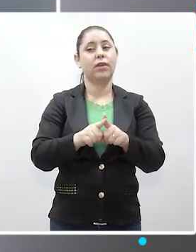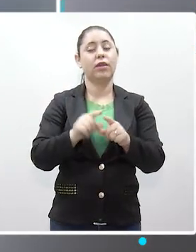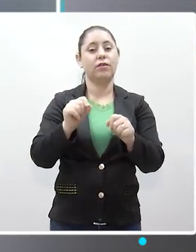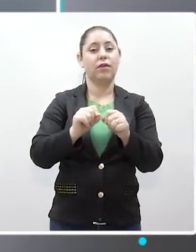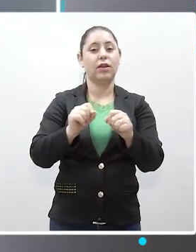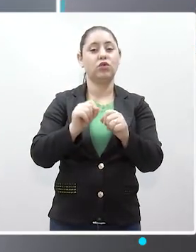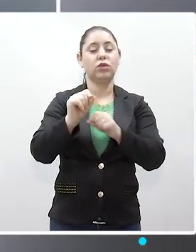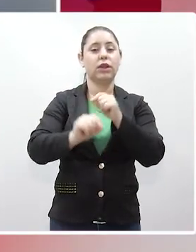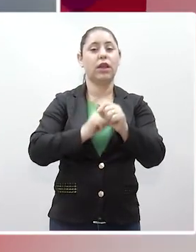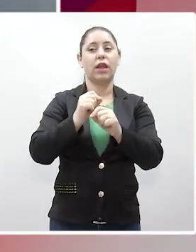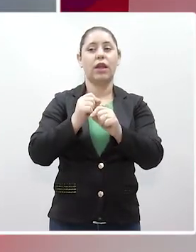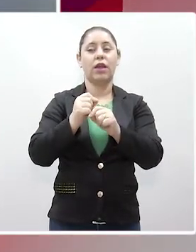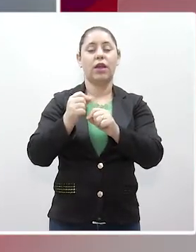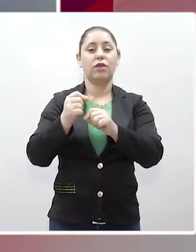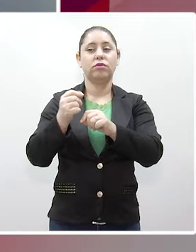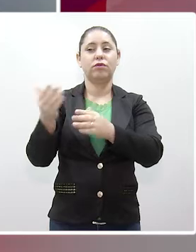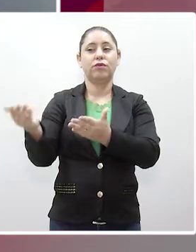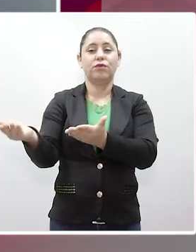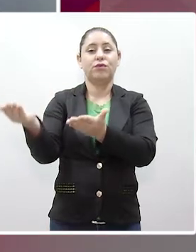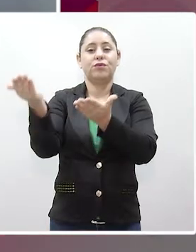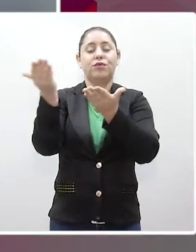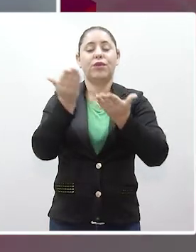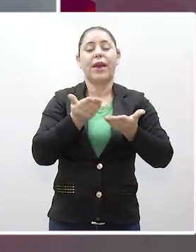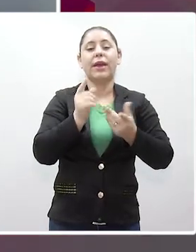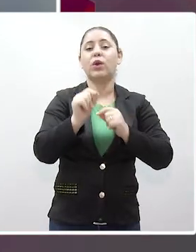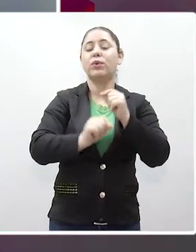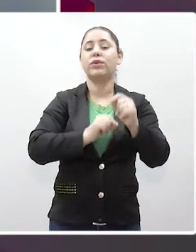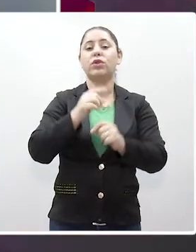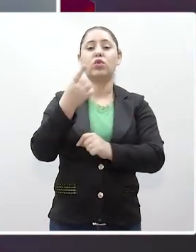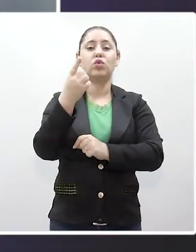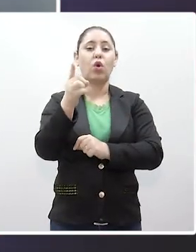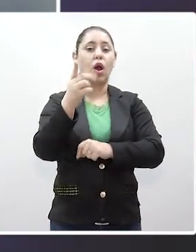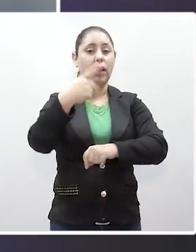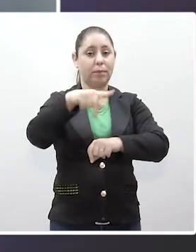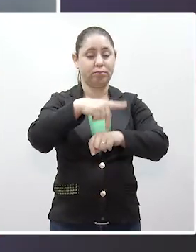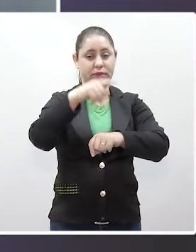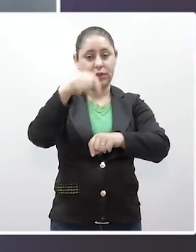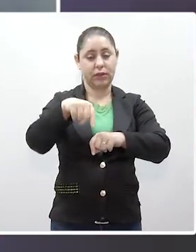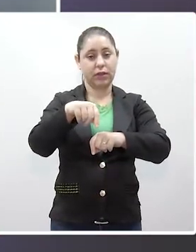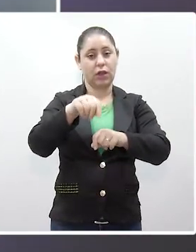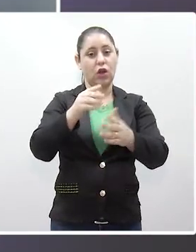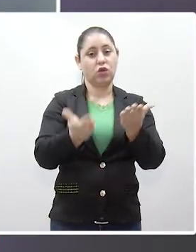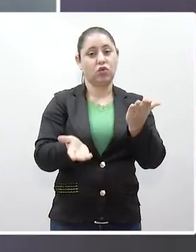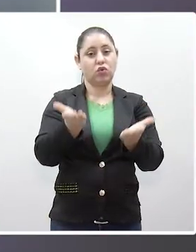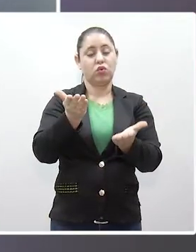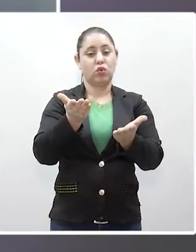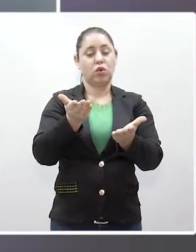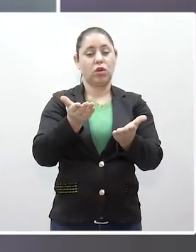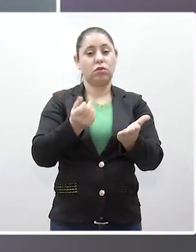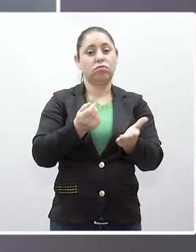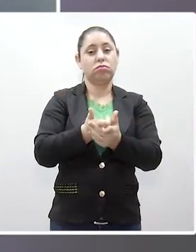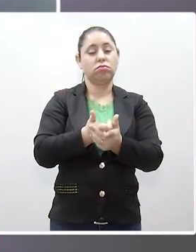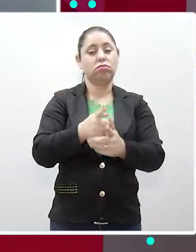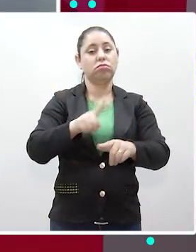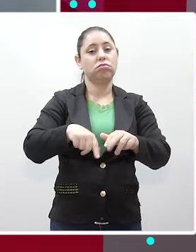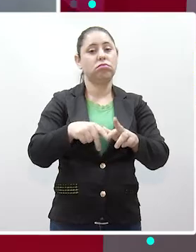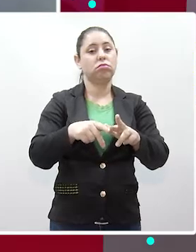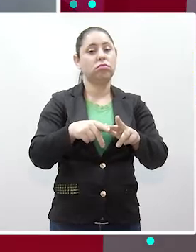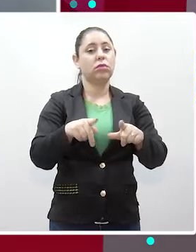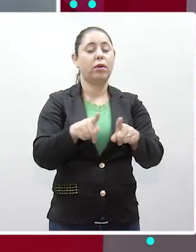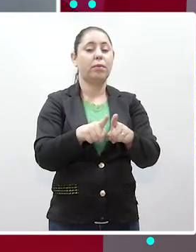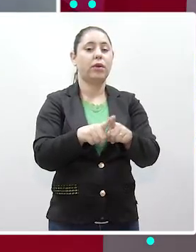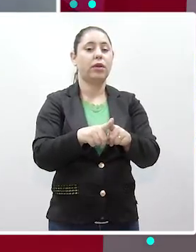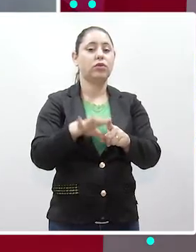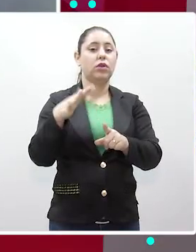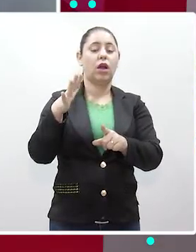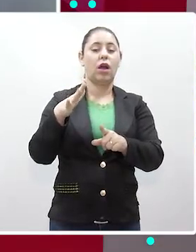investimentos dólares para o país, e aí ajuda aí, em um segundo momento, a controlar os preços. Então, talvez essa